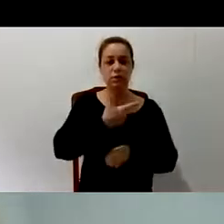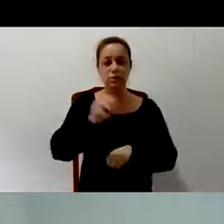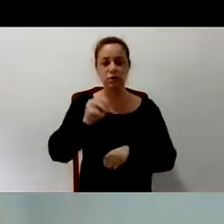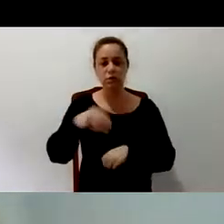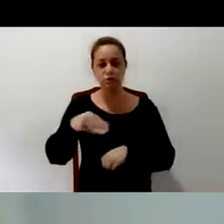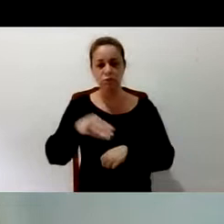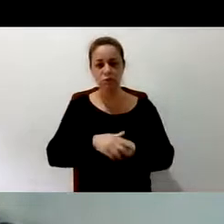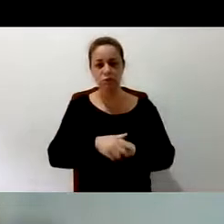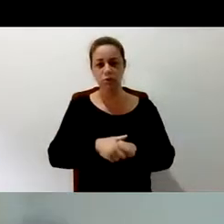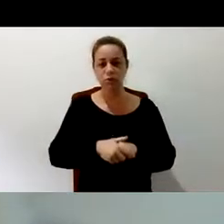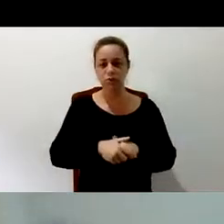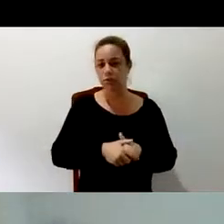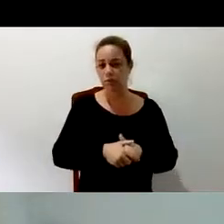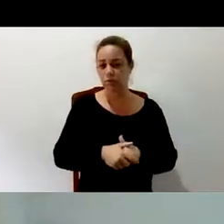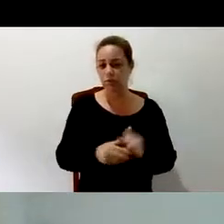Até que horas?